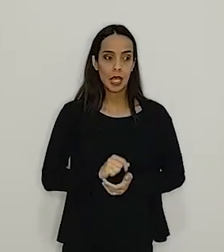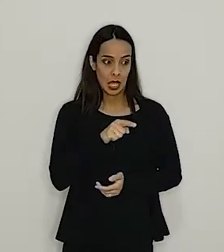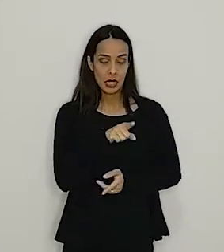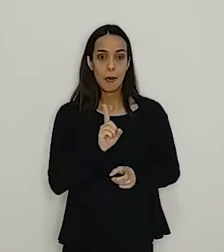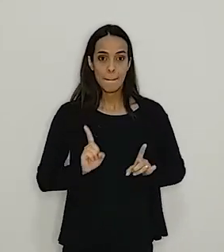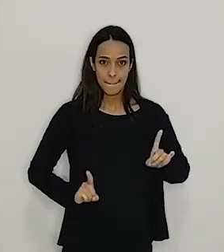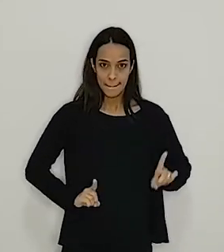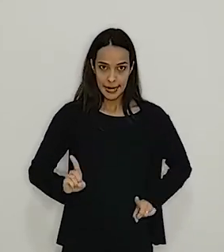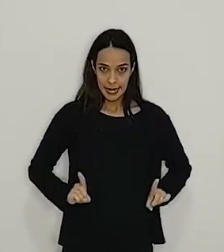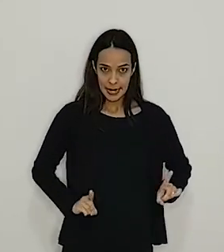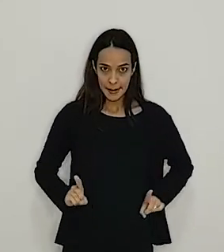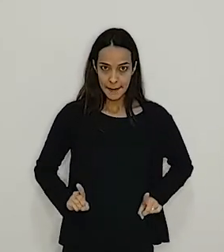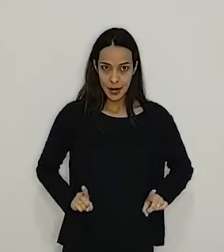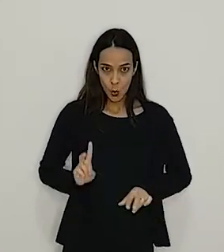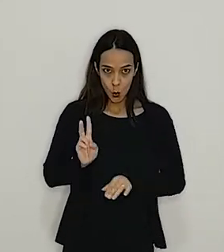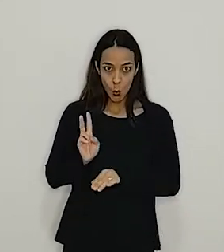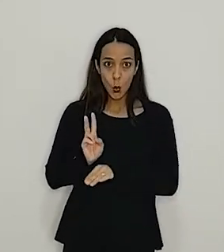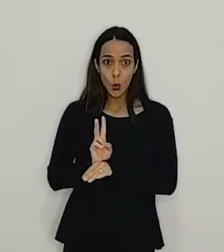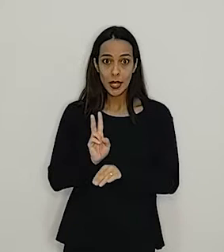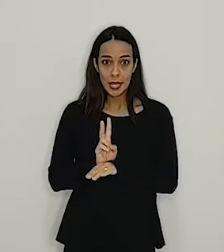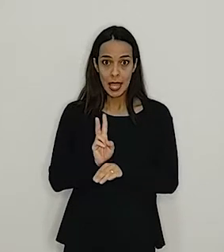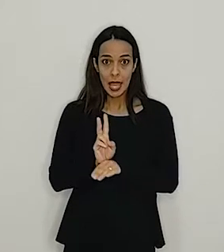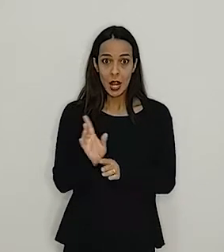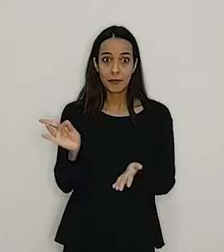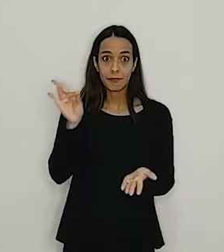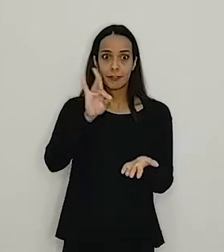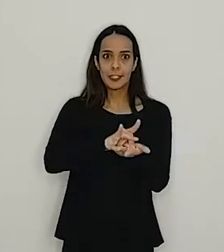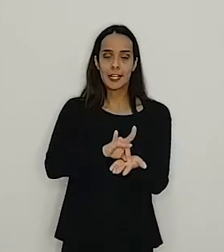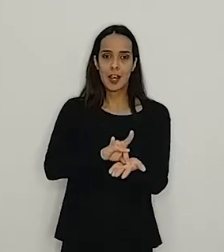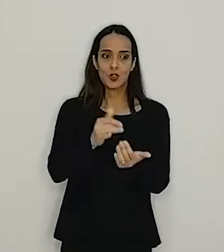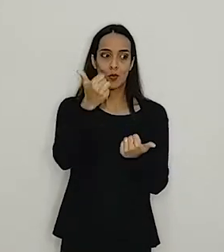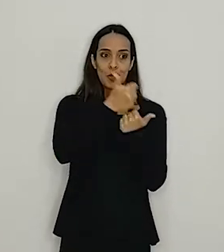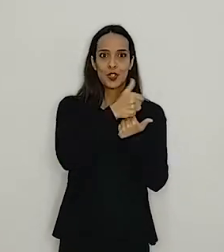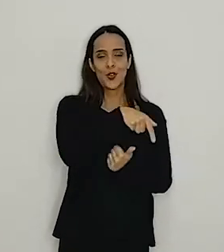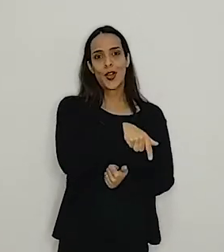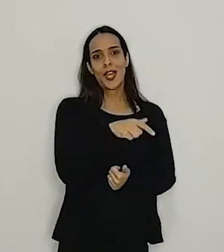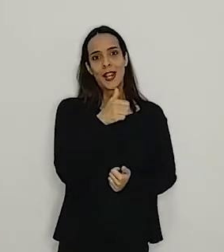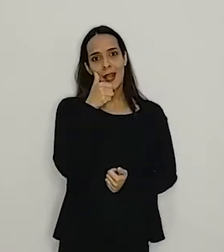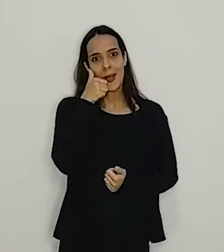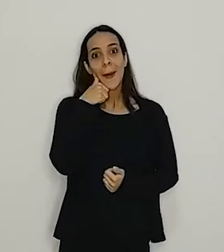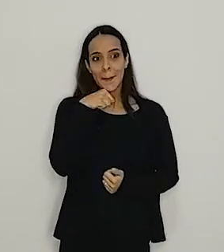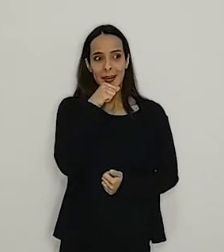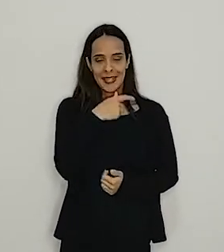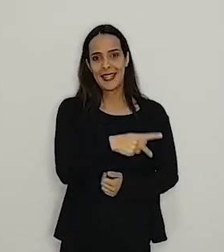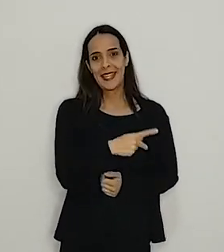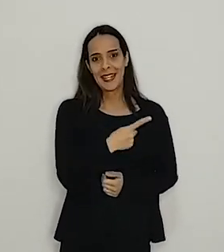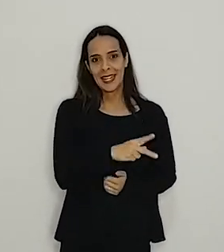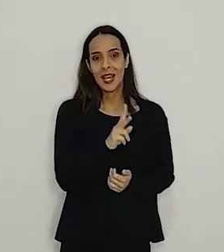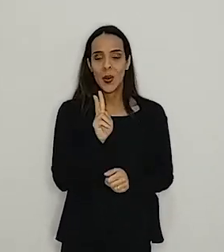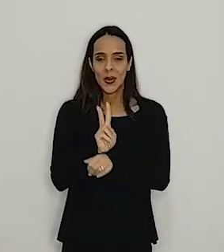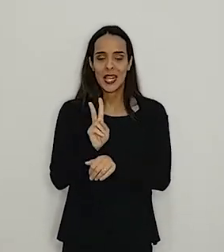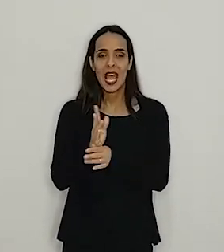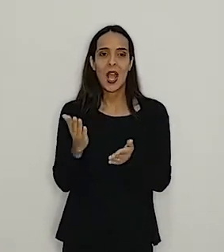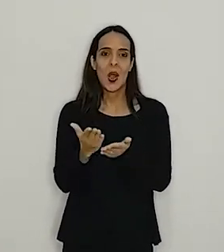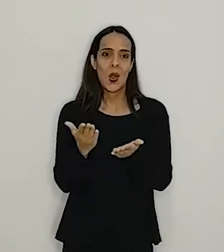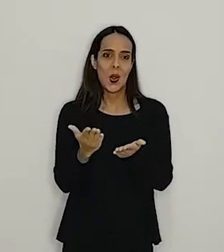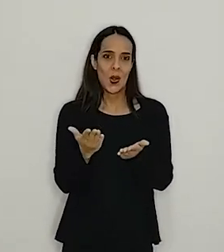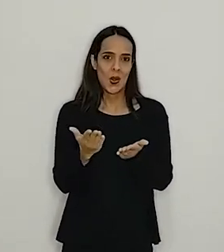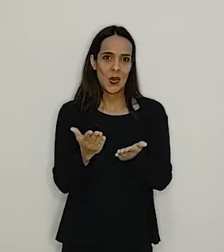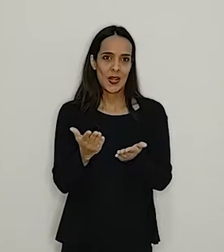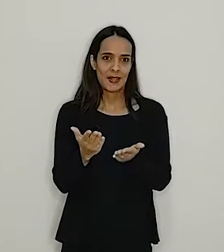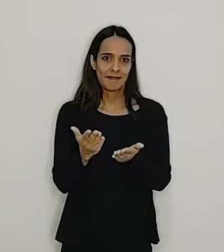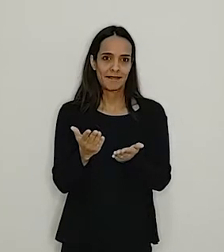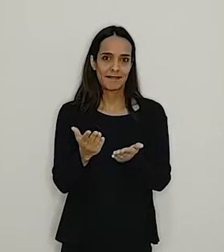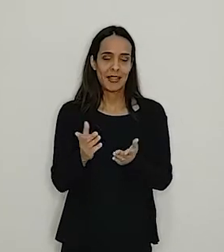essa prima iria ser a cuidadora oficial dessa mulher, né, dessa mãe. E então